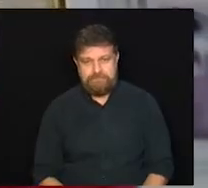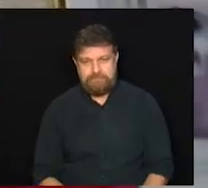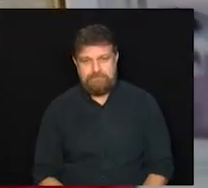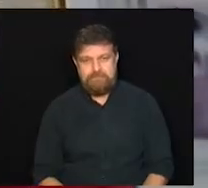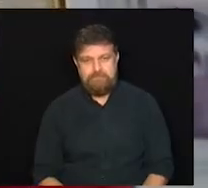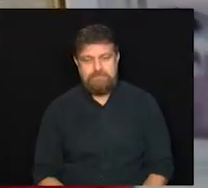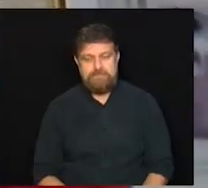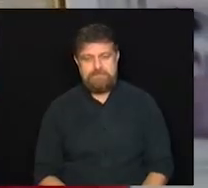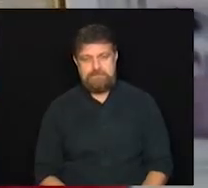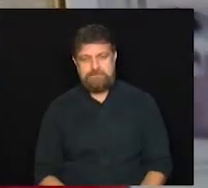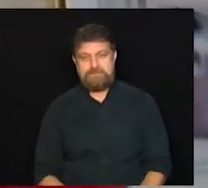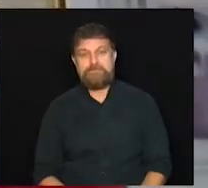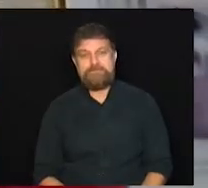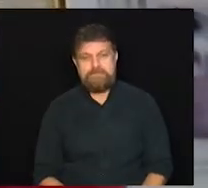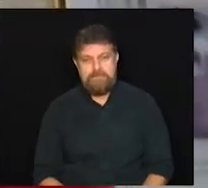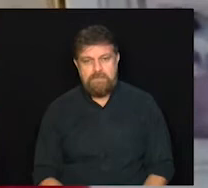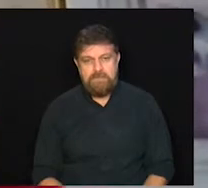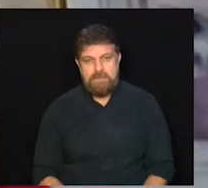Obrigado, Cris. Professor. Ok.